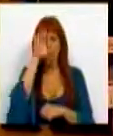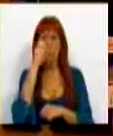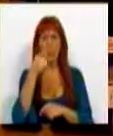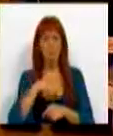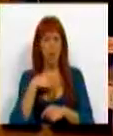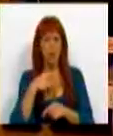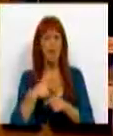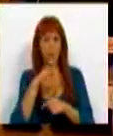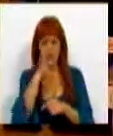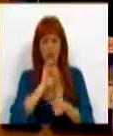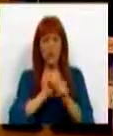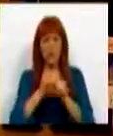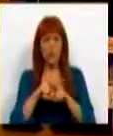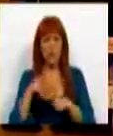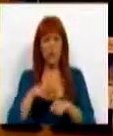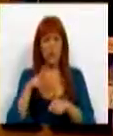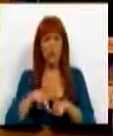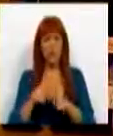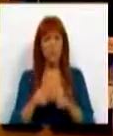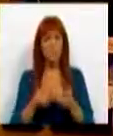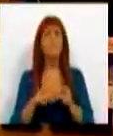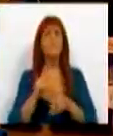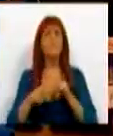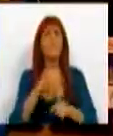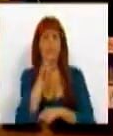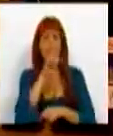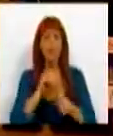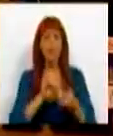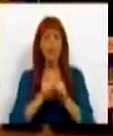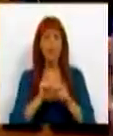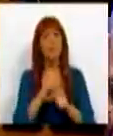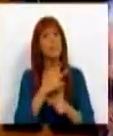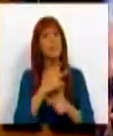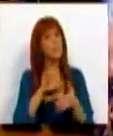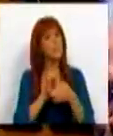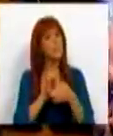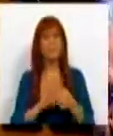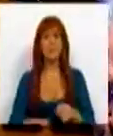que se preocupa com a prática do desporto em Portugal, mais concretamente com a prática do desporto universitário.